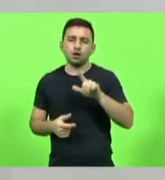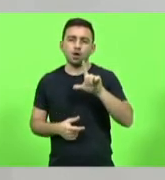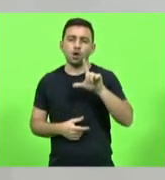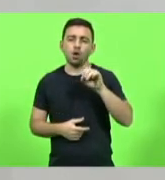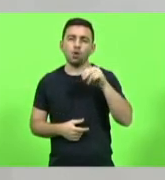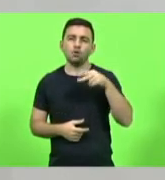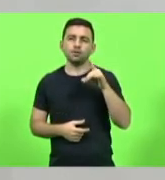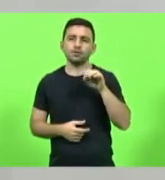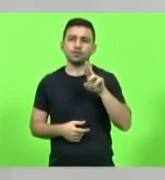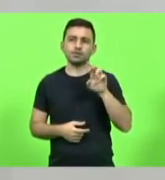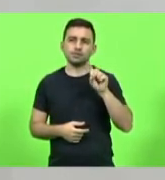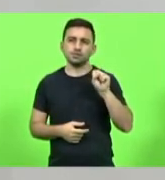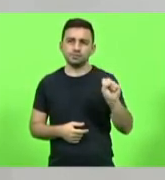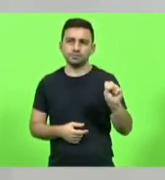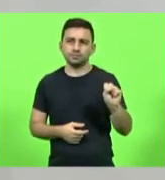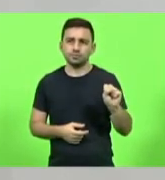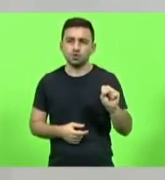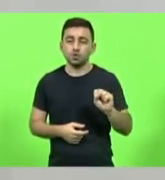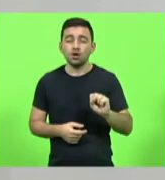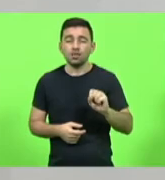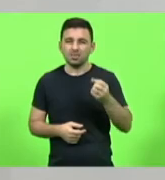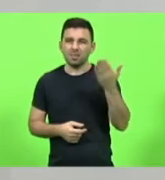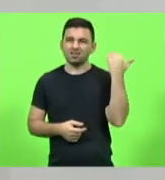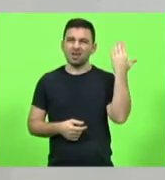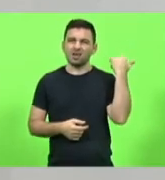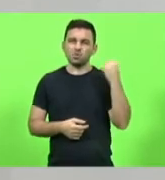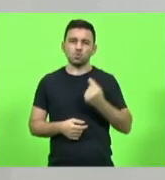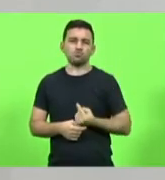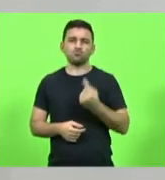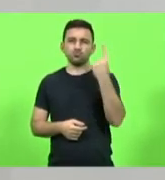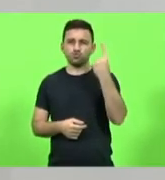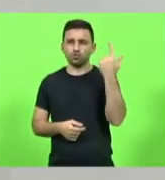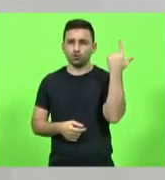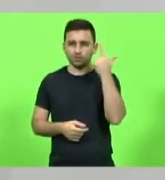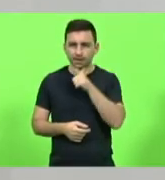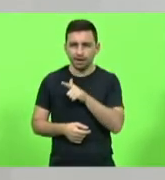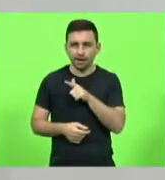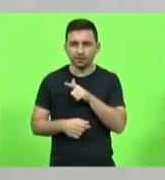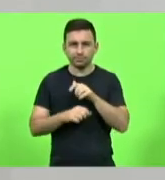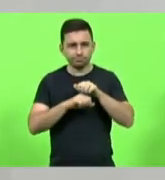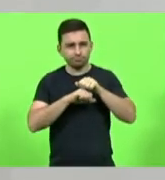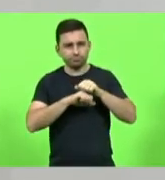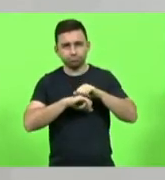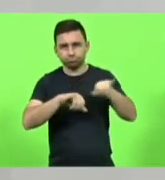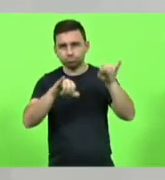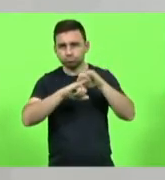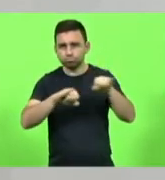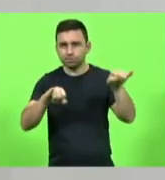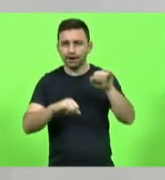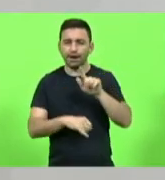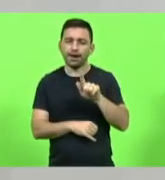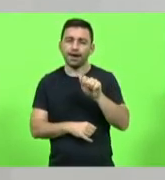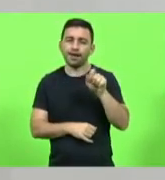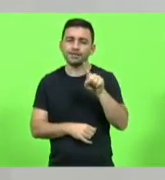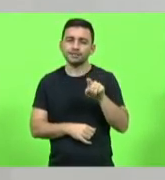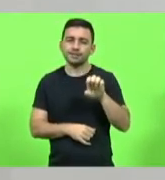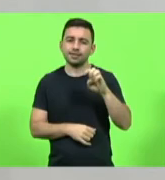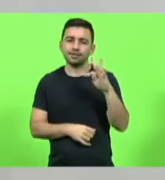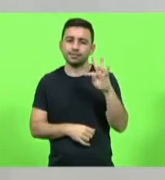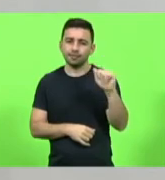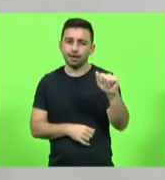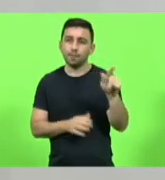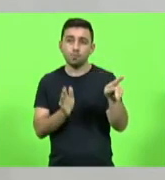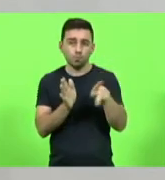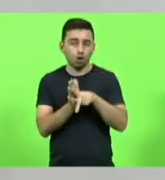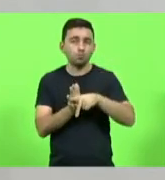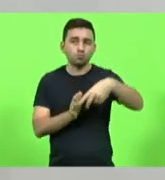com permissão de circular no Brasil era a Gazeta do Rio de Janeiro, órgão oficial da coroa